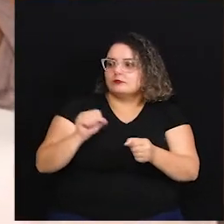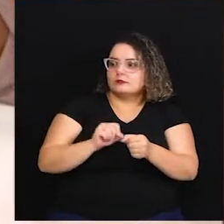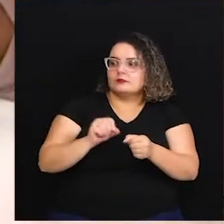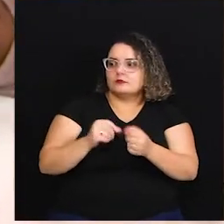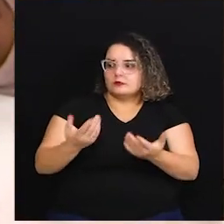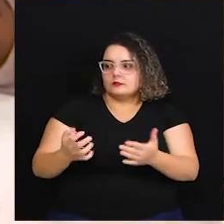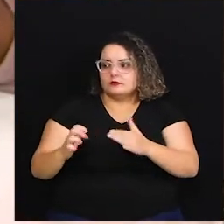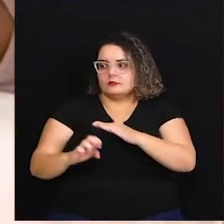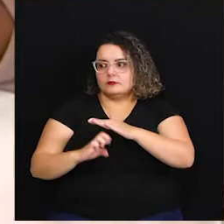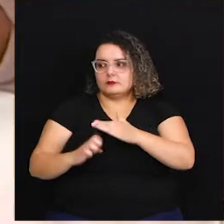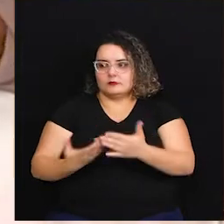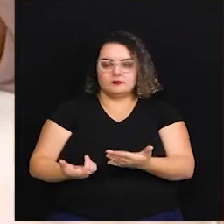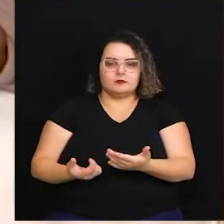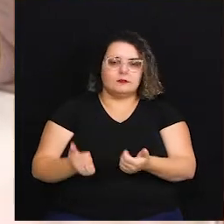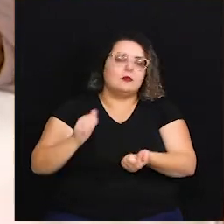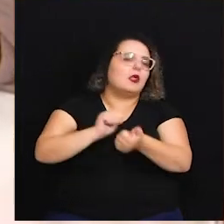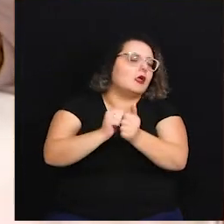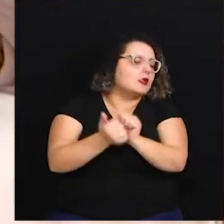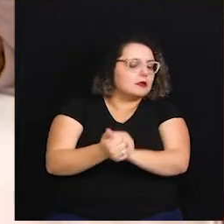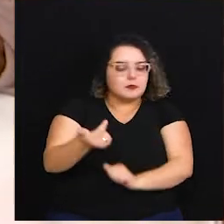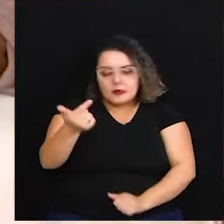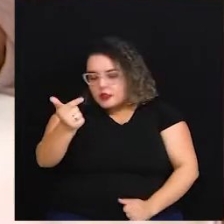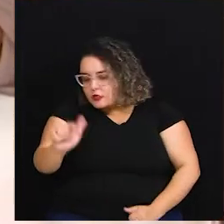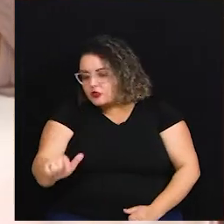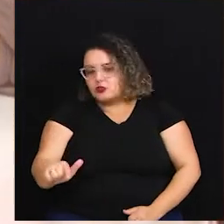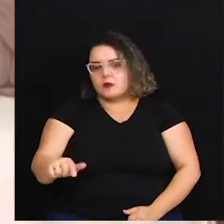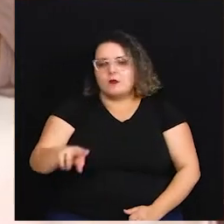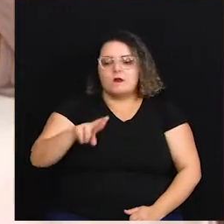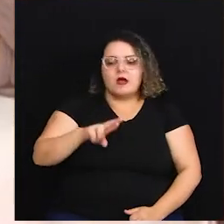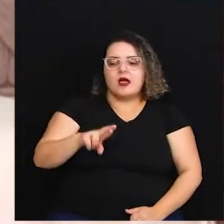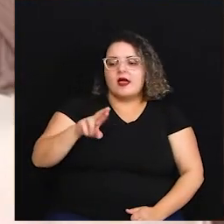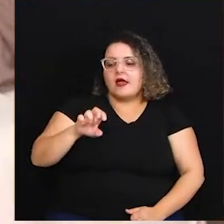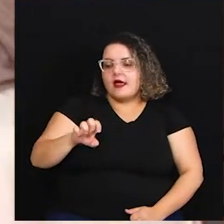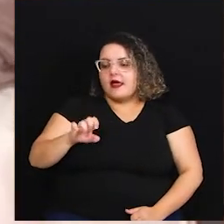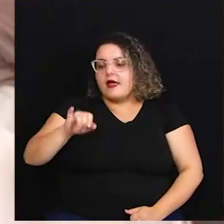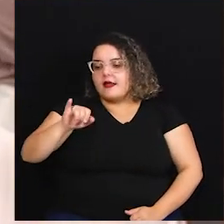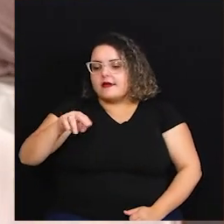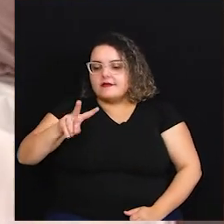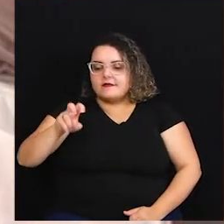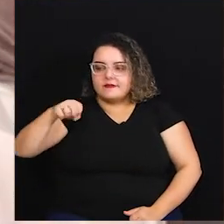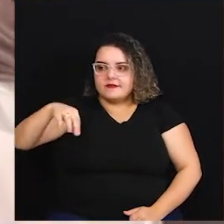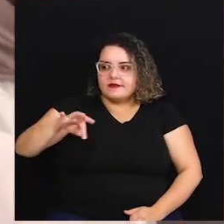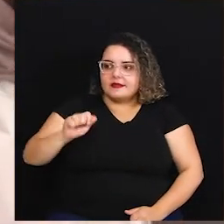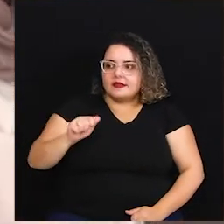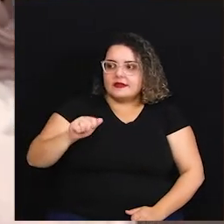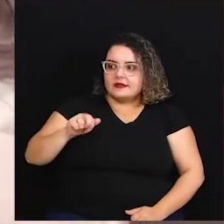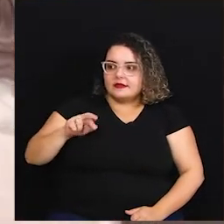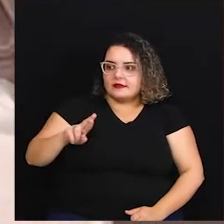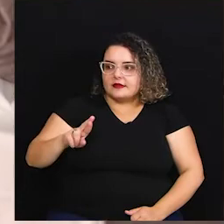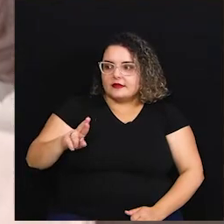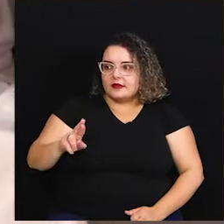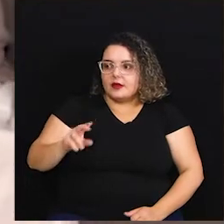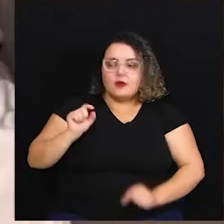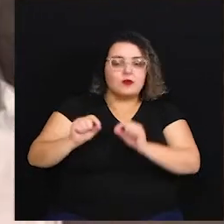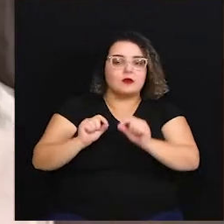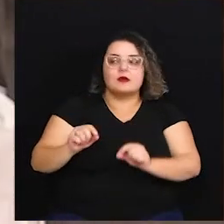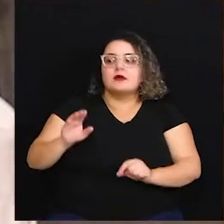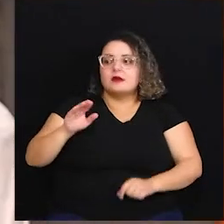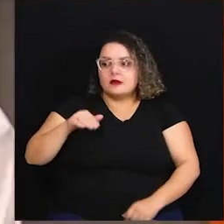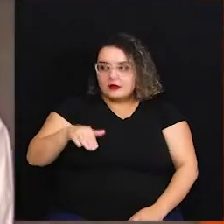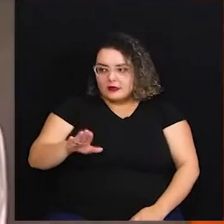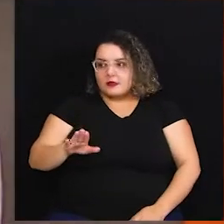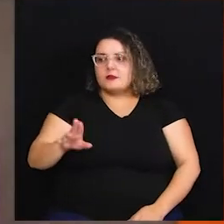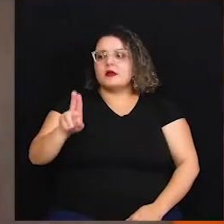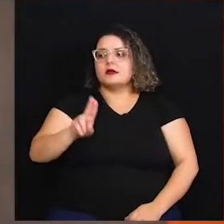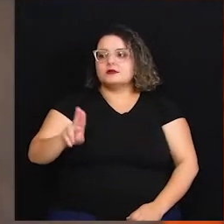como vocês fizeram em relação à empresa? Reinventar. O que se usou na pandemia? O que mais usou na pandemia?